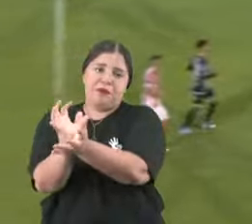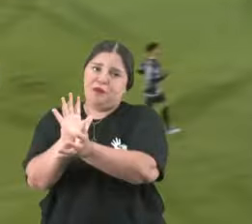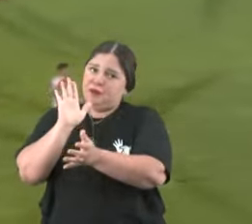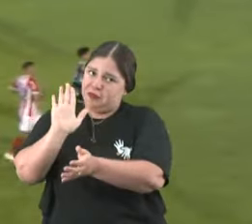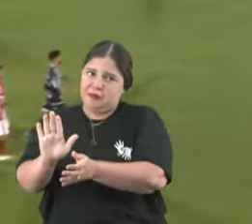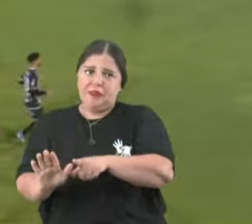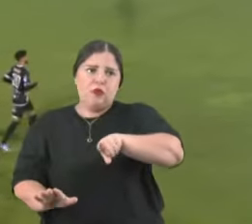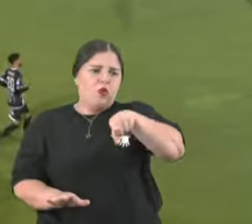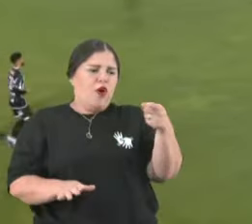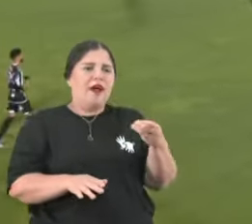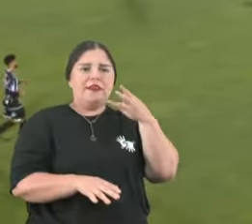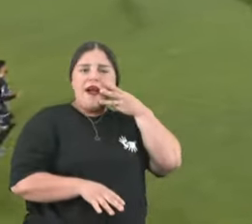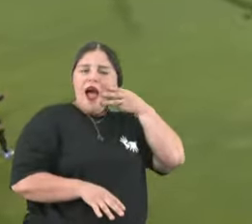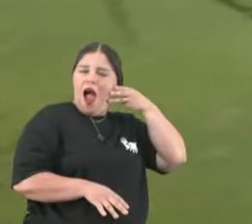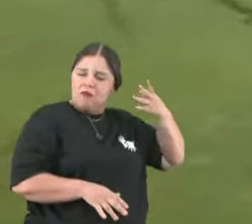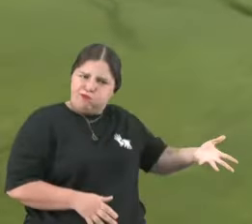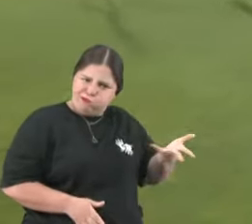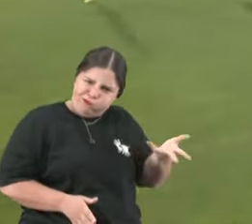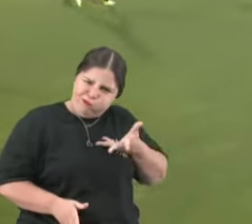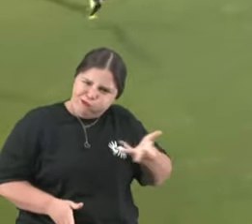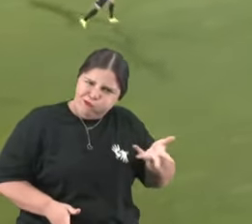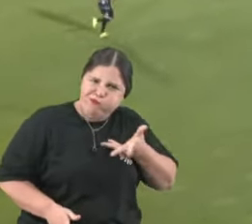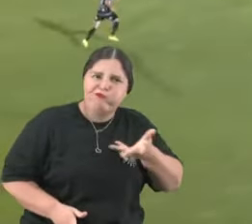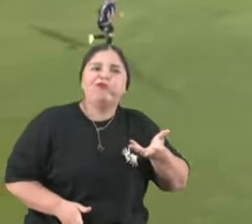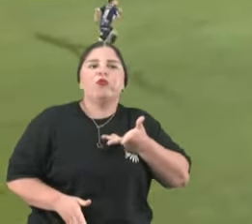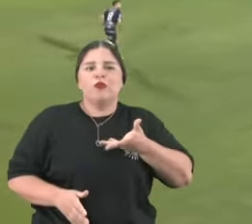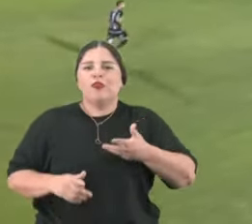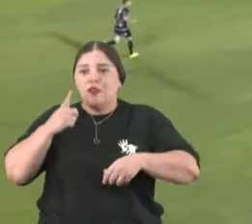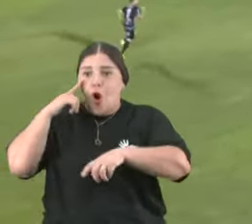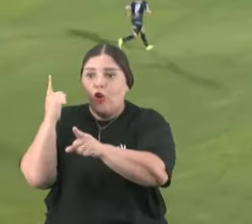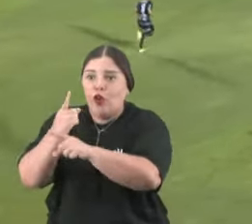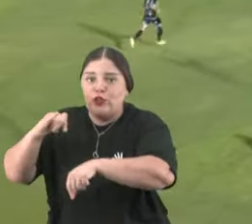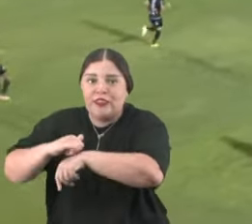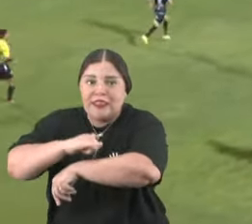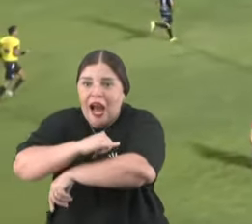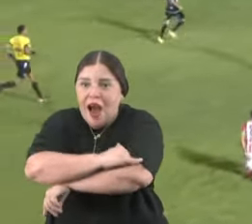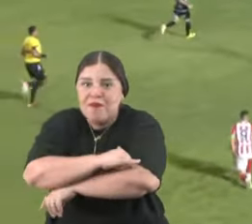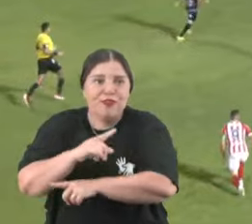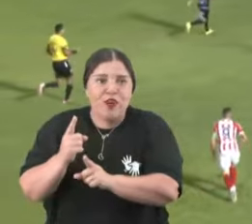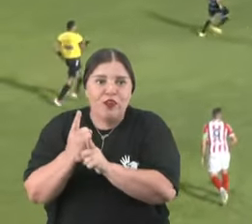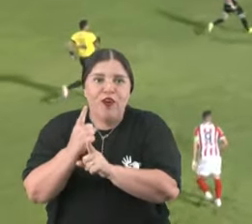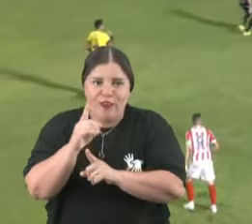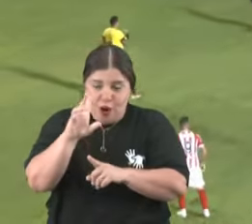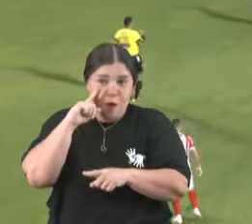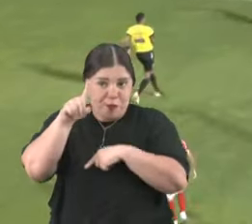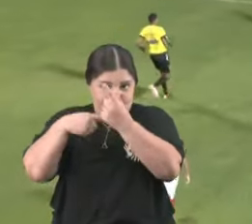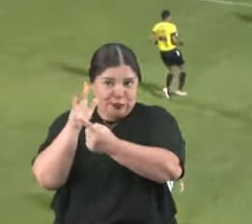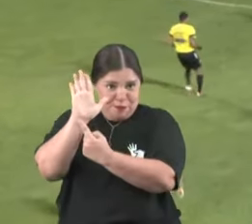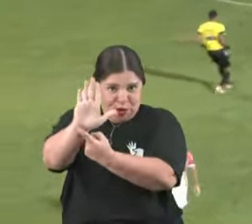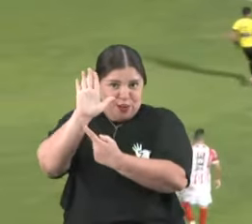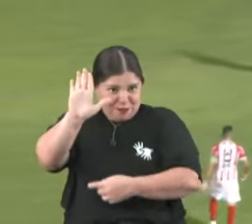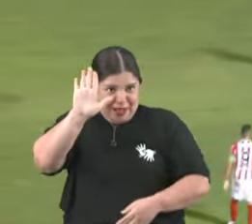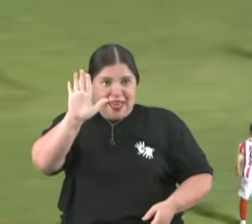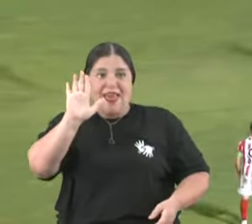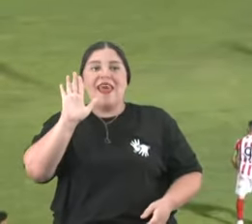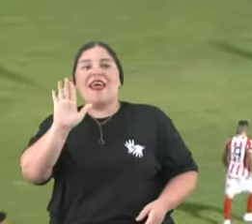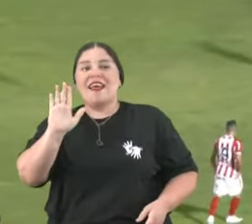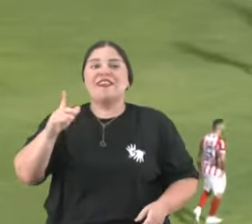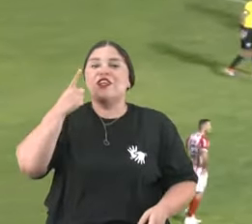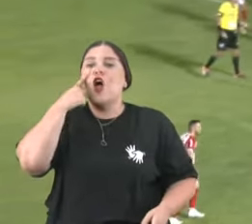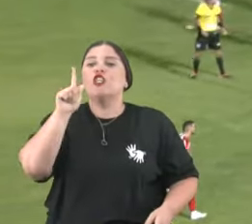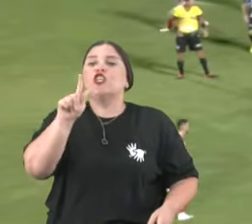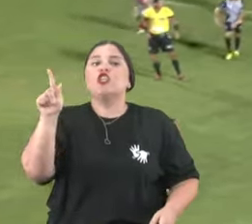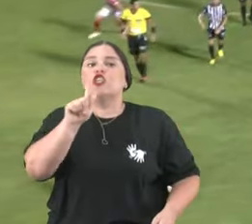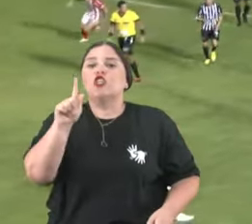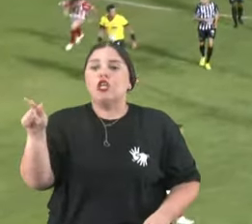ligeiro. Achou o sapo? Daqui a pouco vão mostrar o sapo. Primeiro GG. Rabiscou.